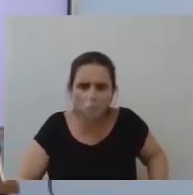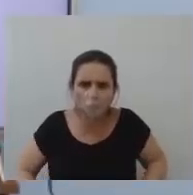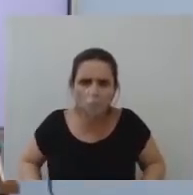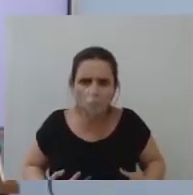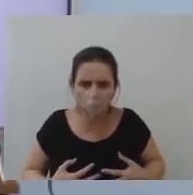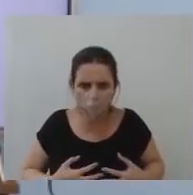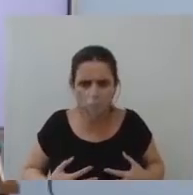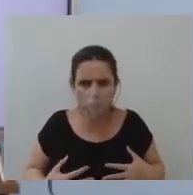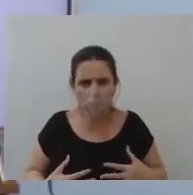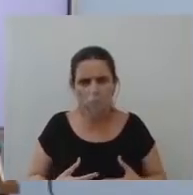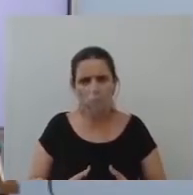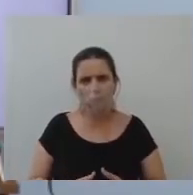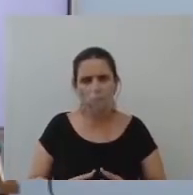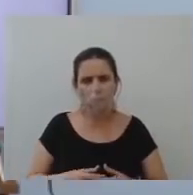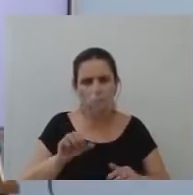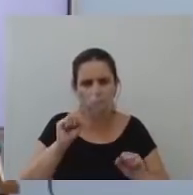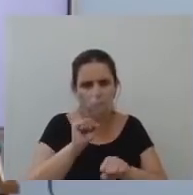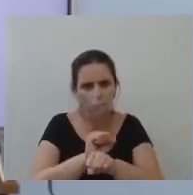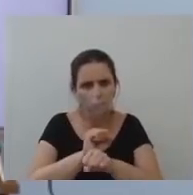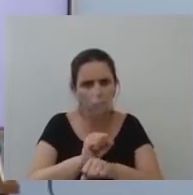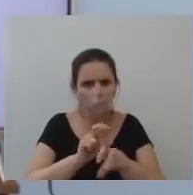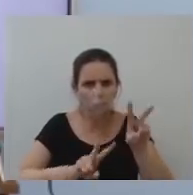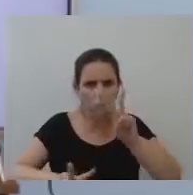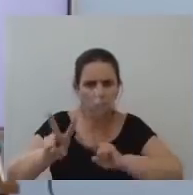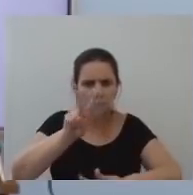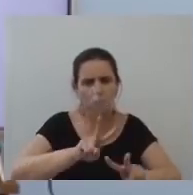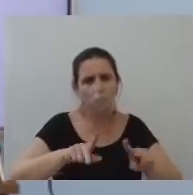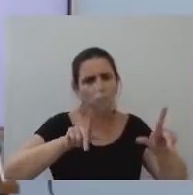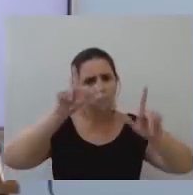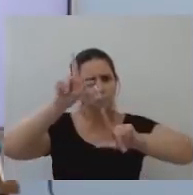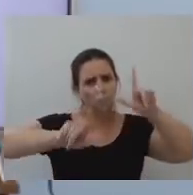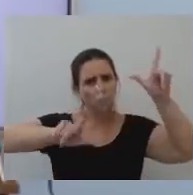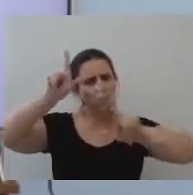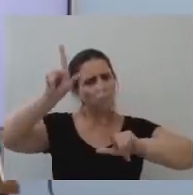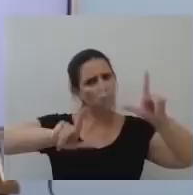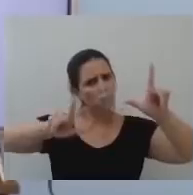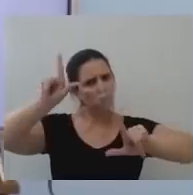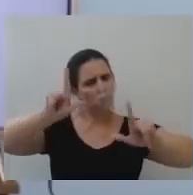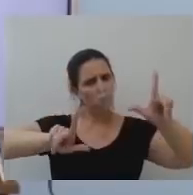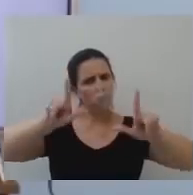movimento que está existindo. Se você parar para observar, na televisão, nenhum